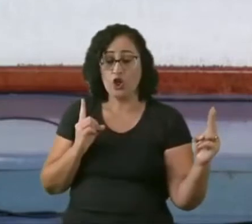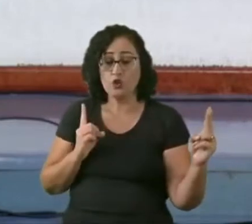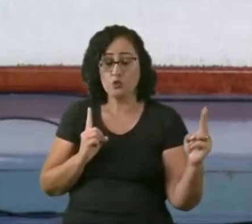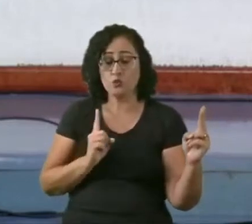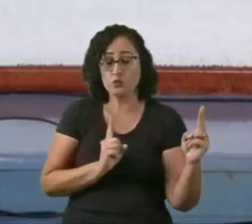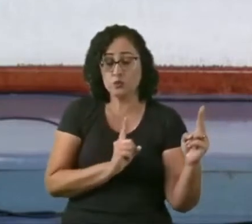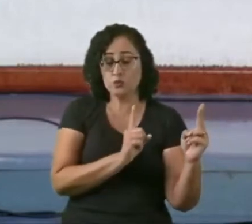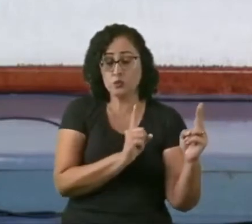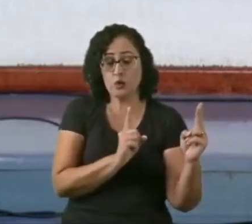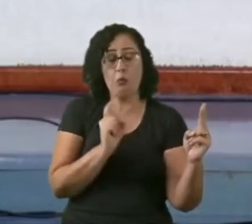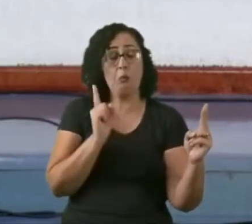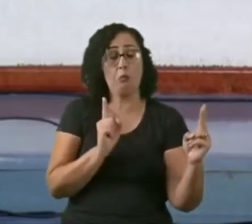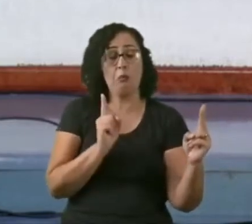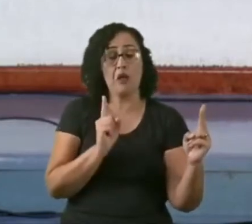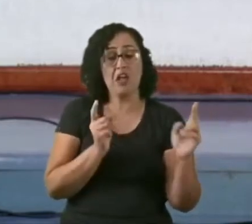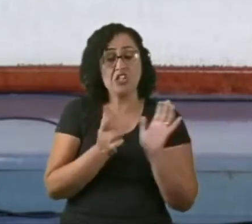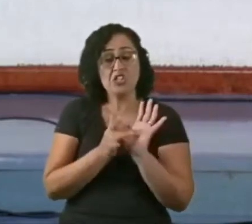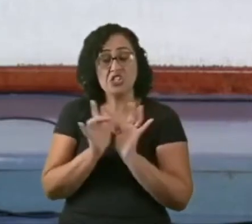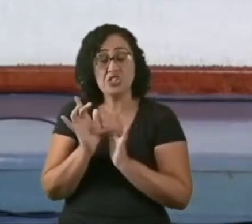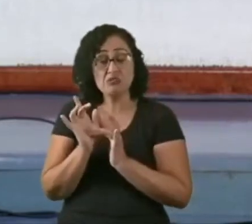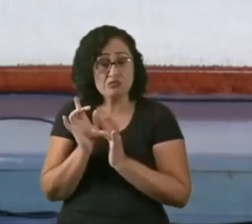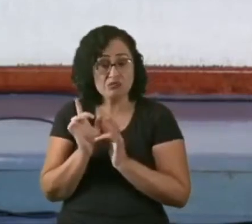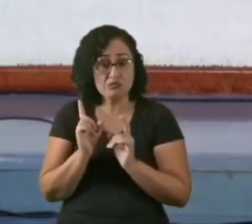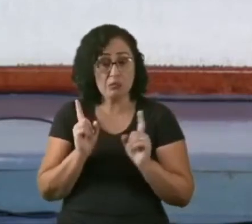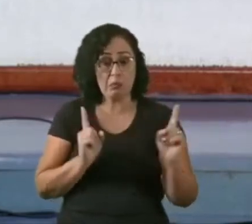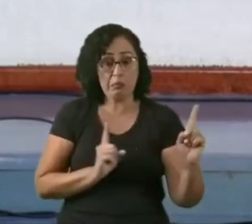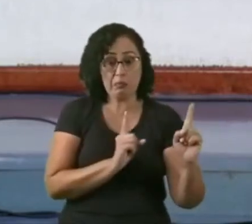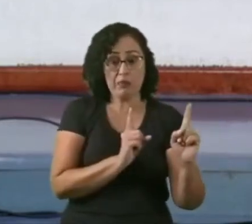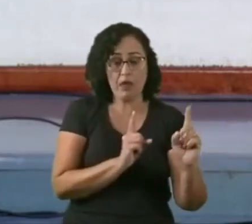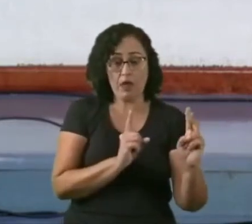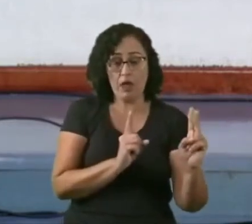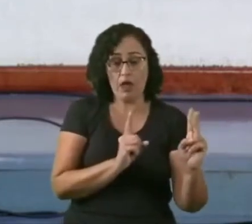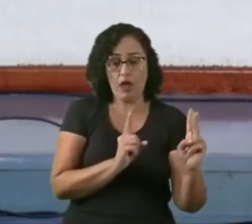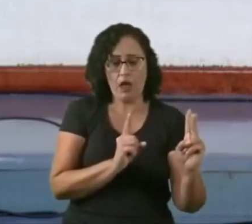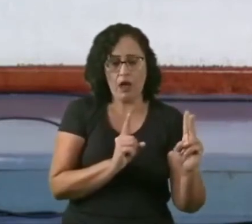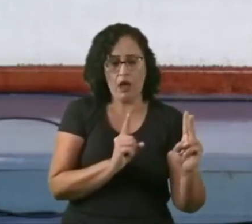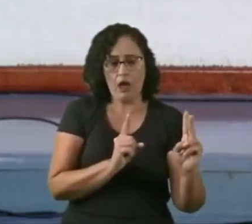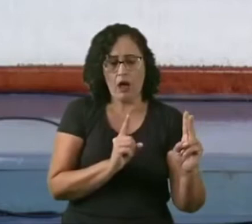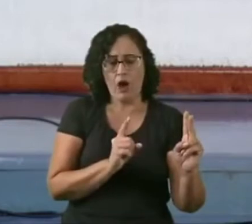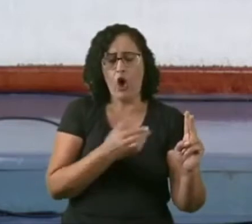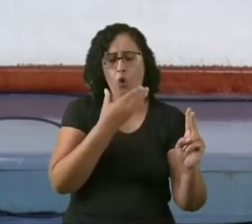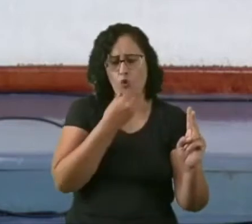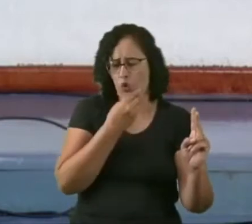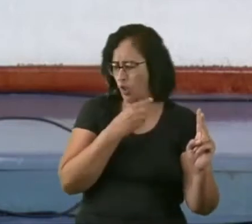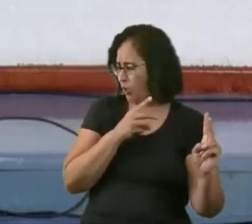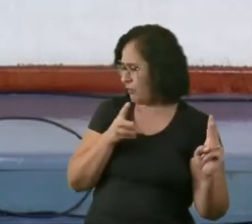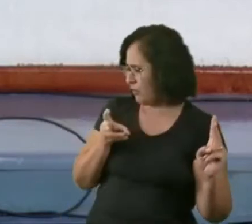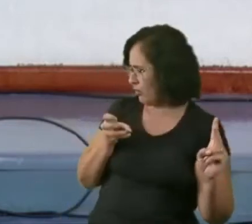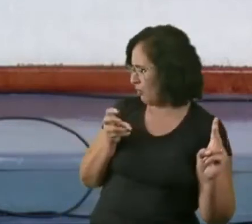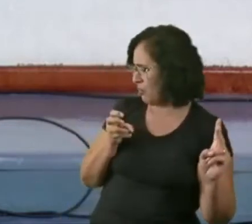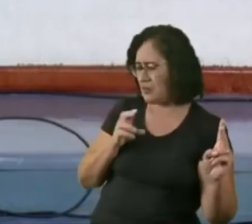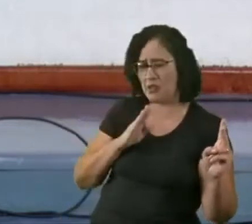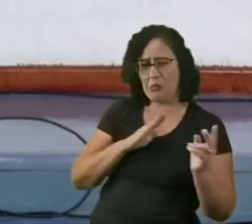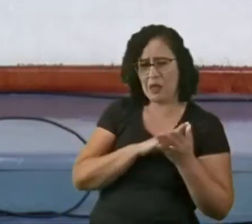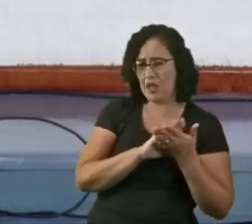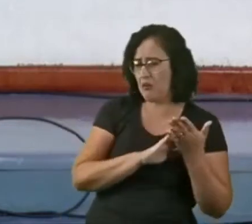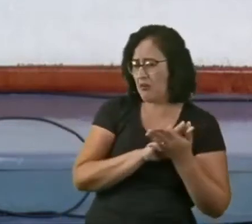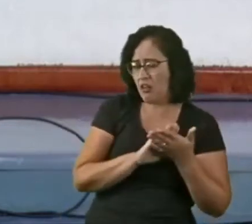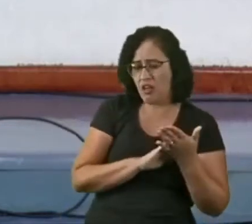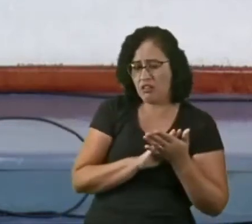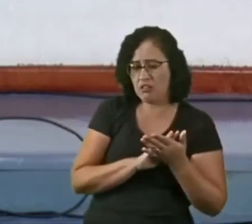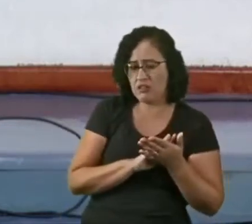começou a caminhar com eles. Mas os olhos deles foram impedidos de reconhecê-lo. Ele lhes